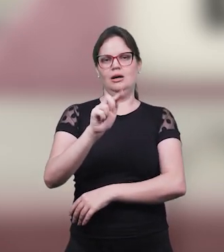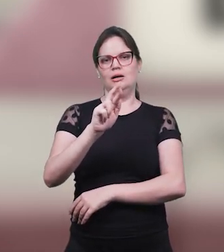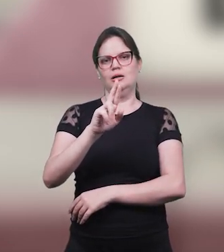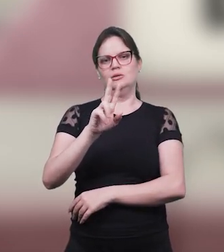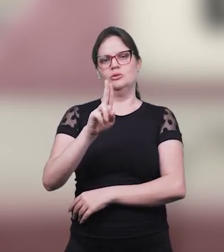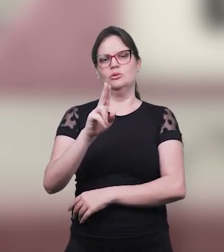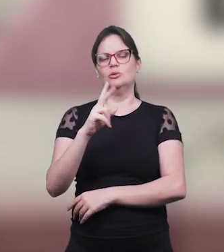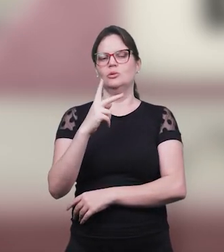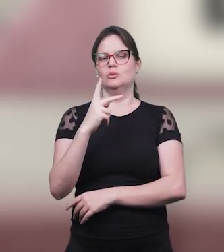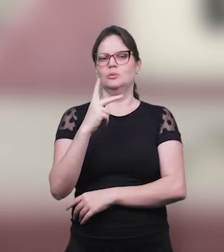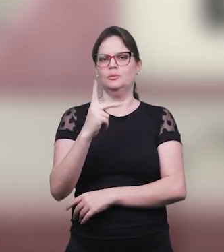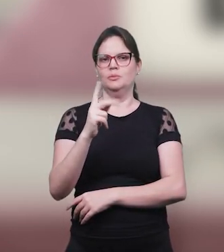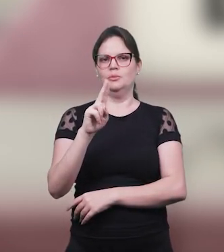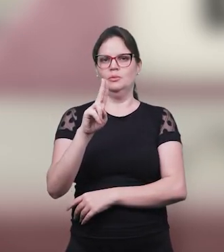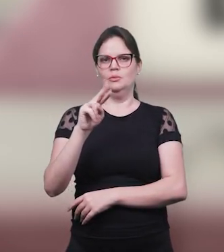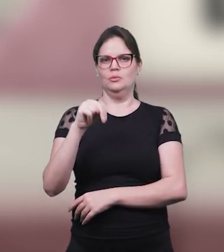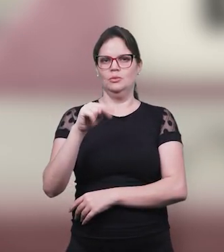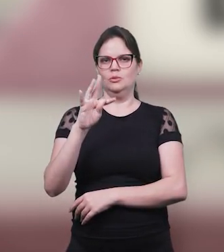digamos, como que eu falo?